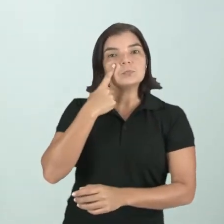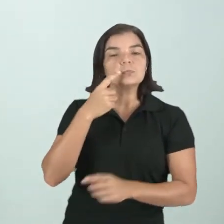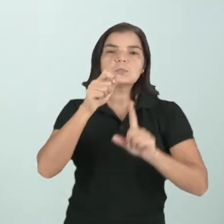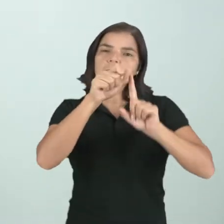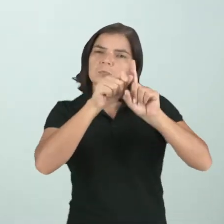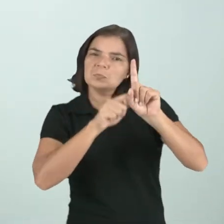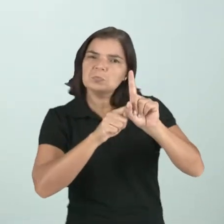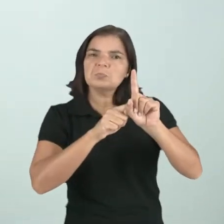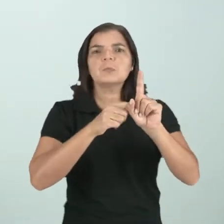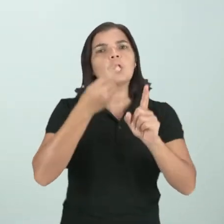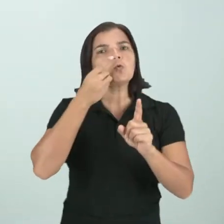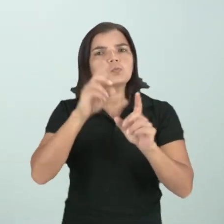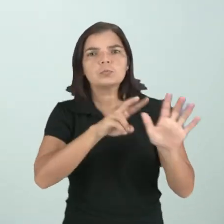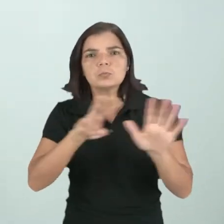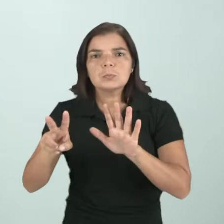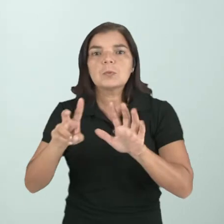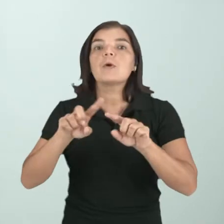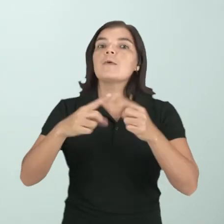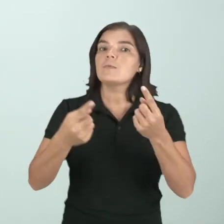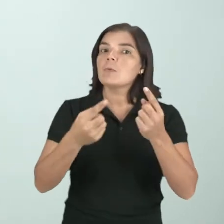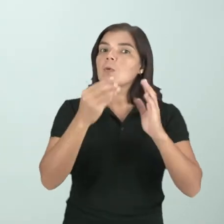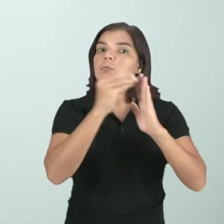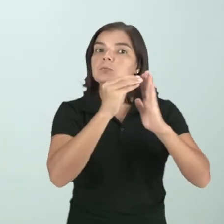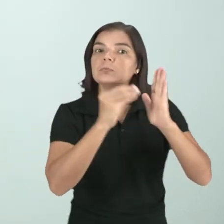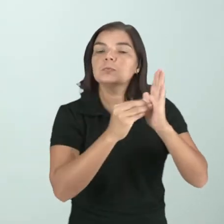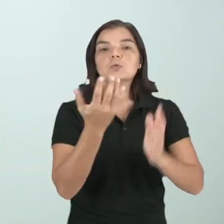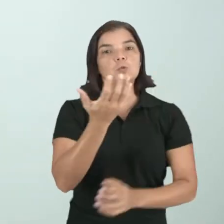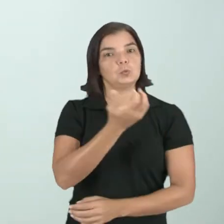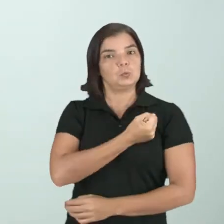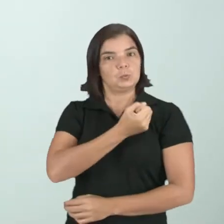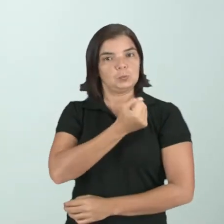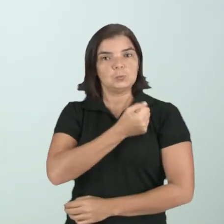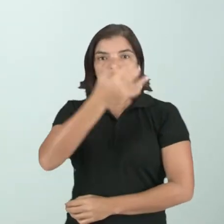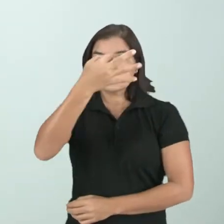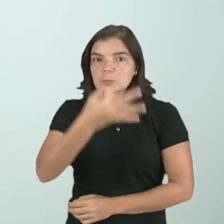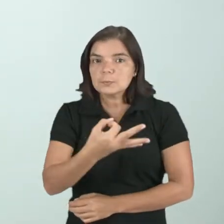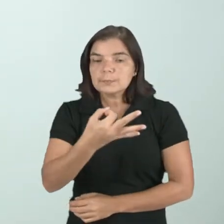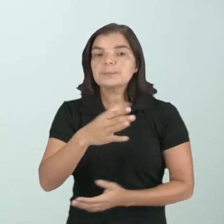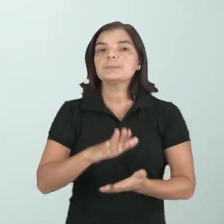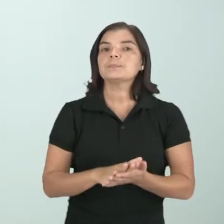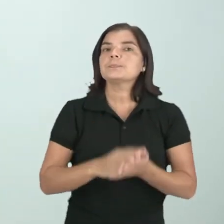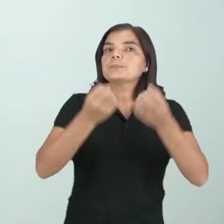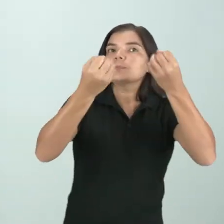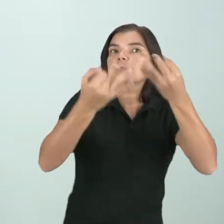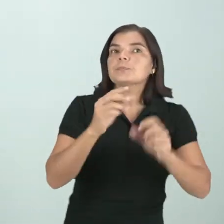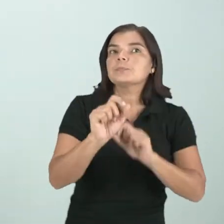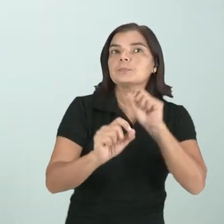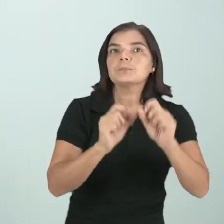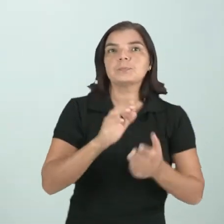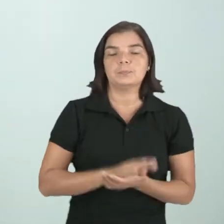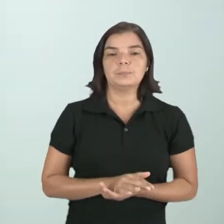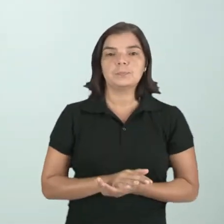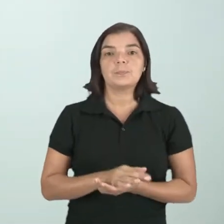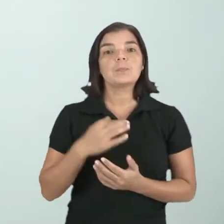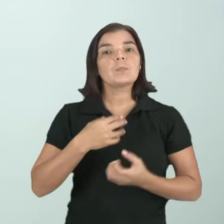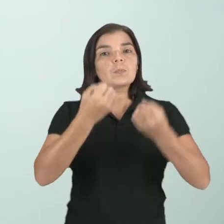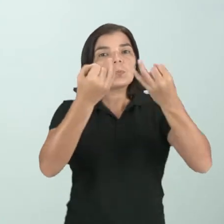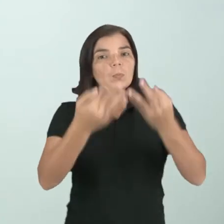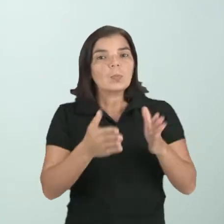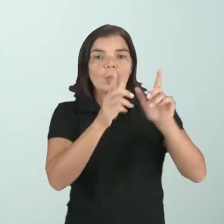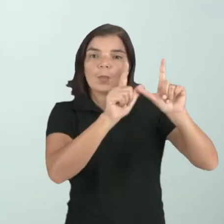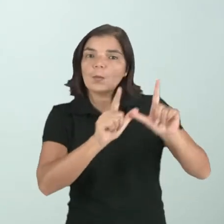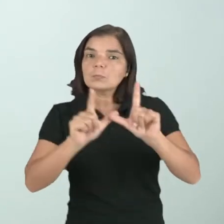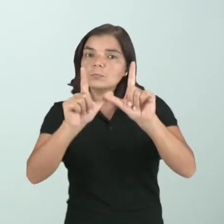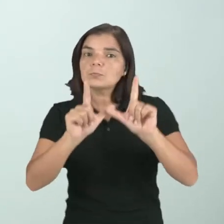meses do ano, dias da semana, a gente vai listar números, certo? Então a definição é a seguinte, ó. Definimos como